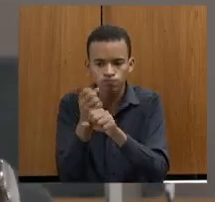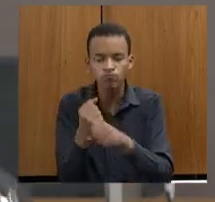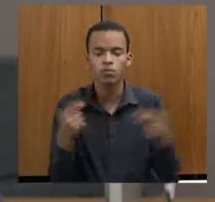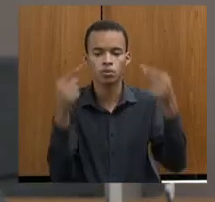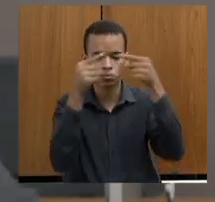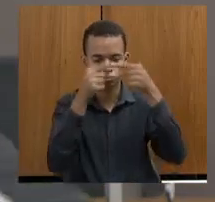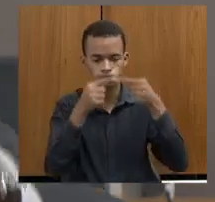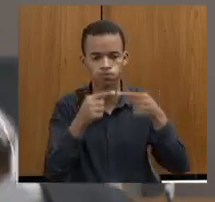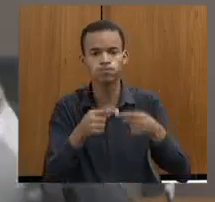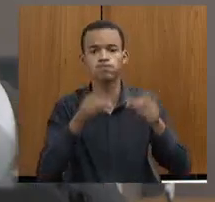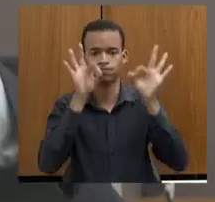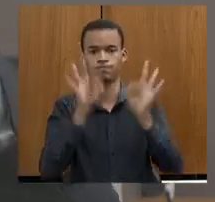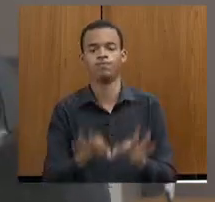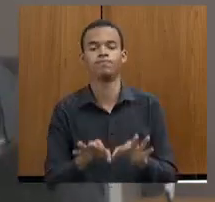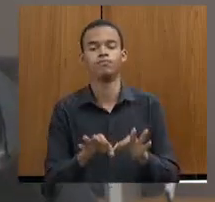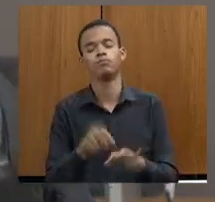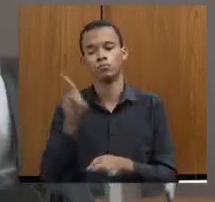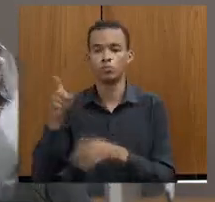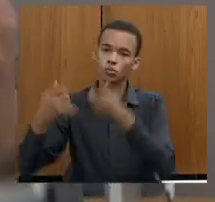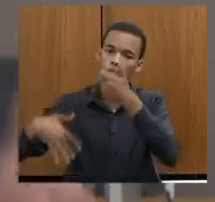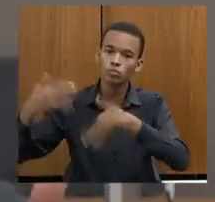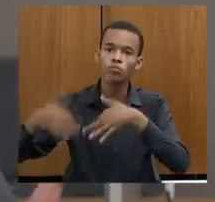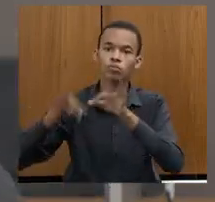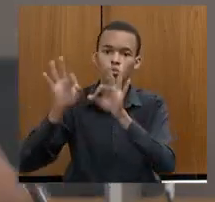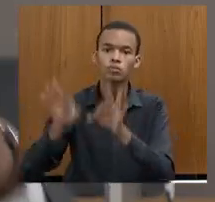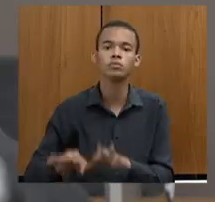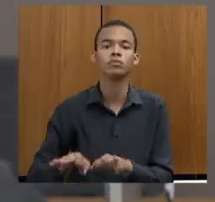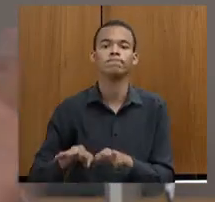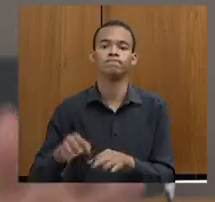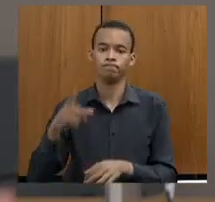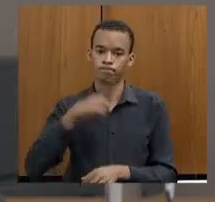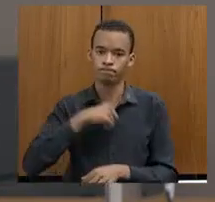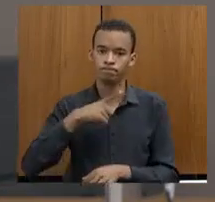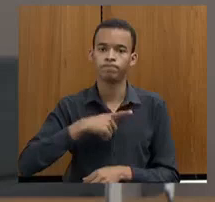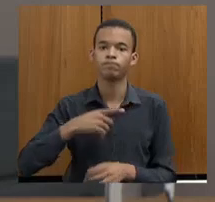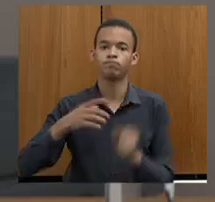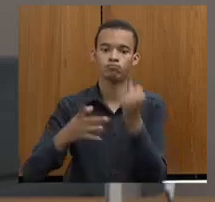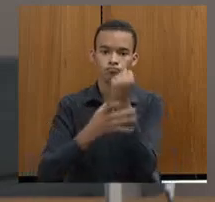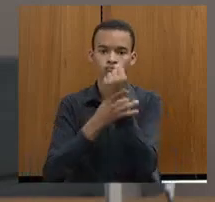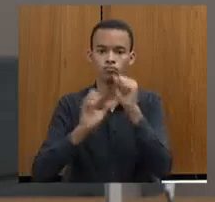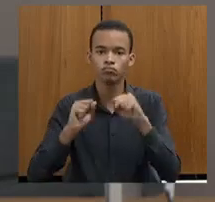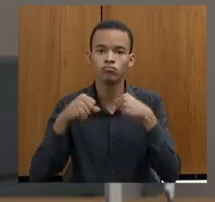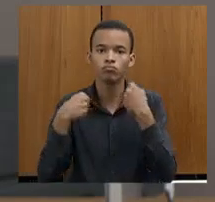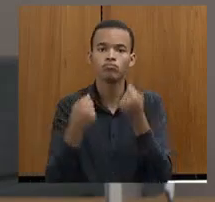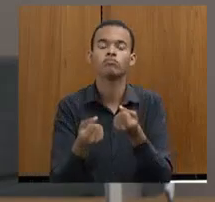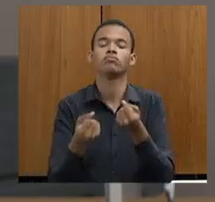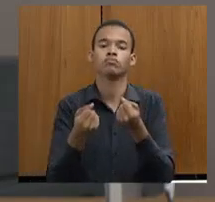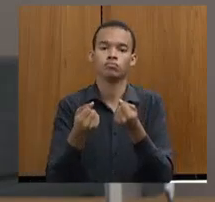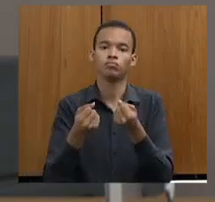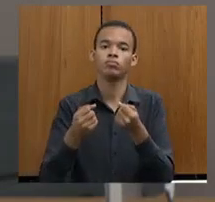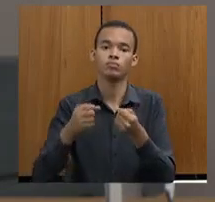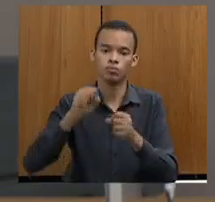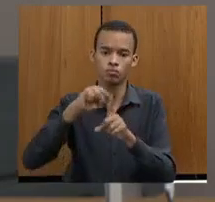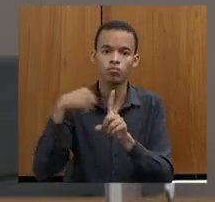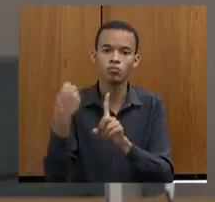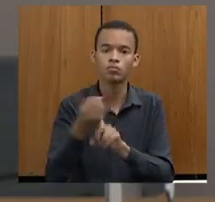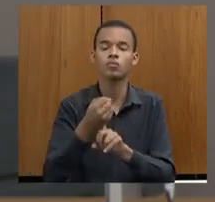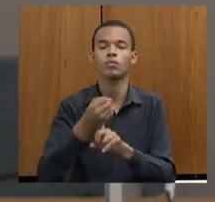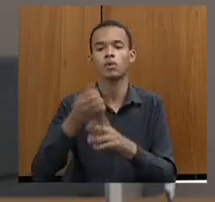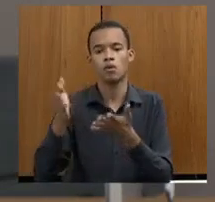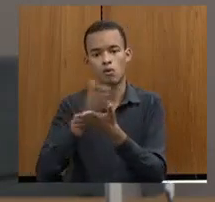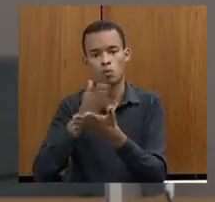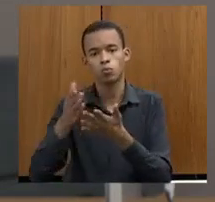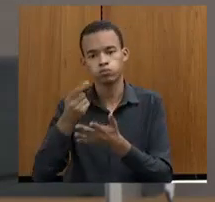a questão da segurança pública da da convocação dos excedentes que é o que está em tela aqui por exemplo não é mais